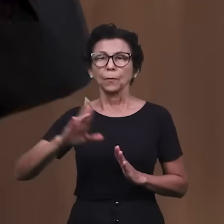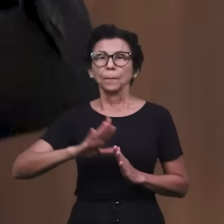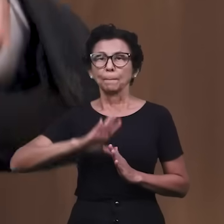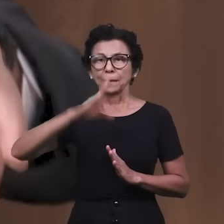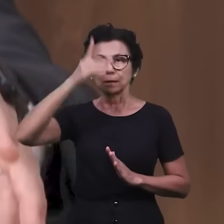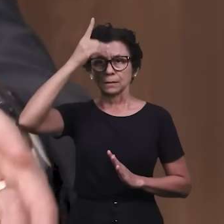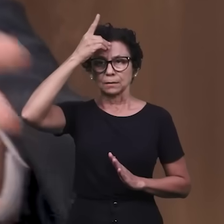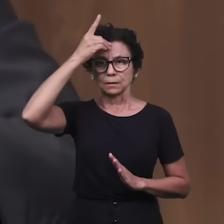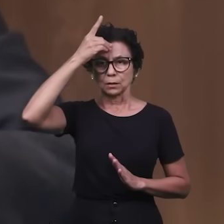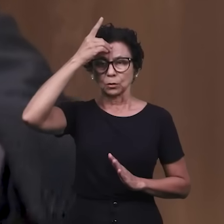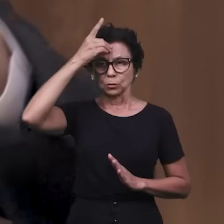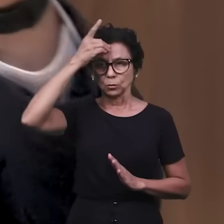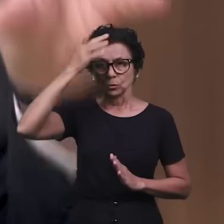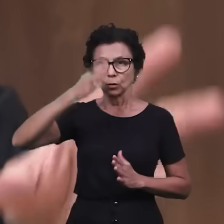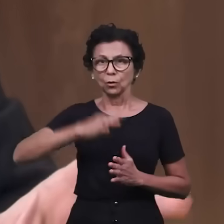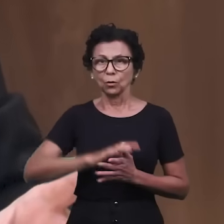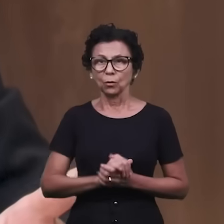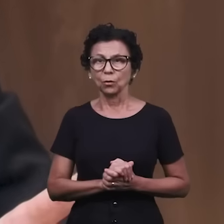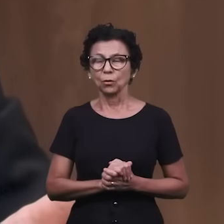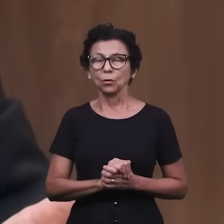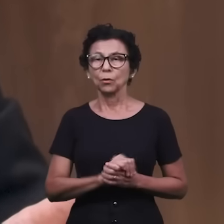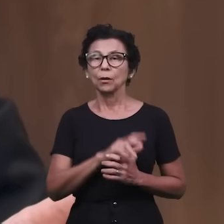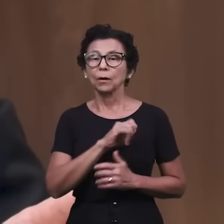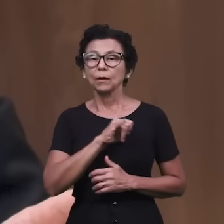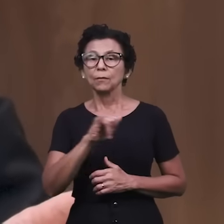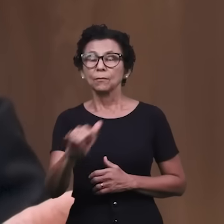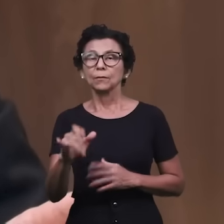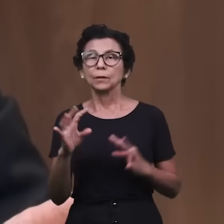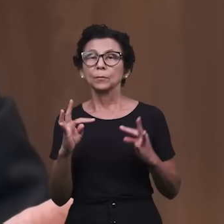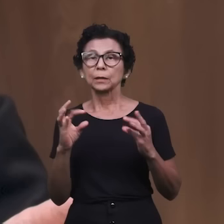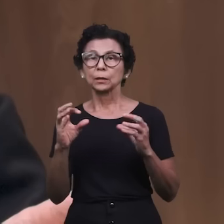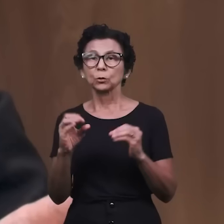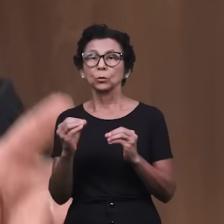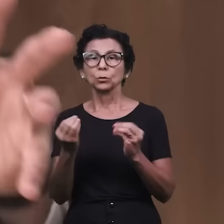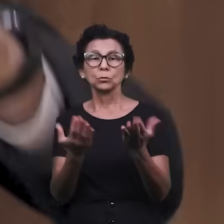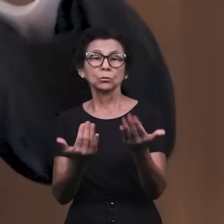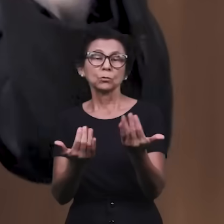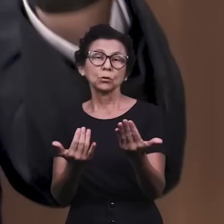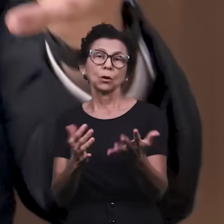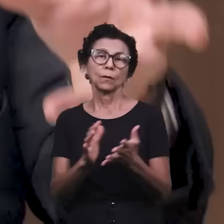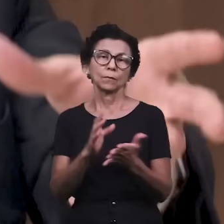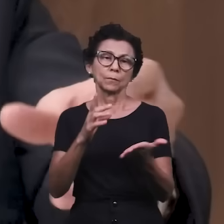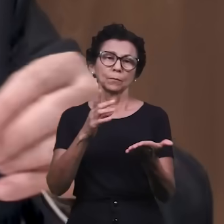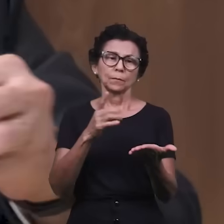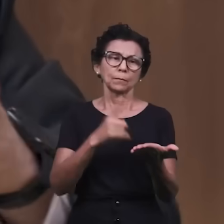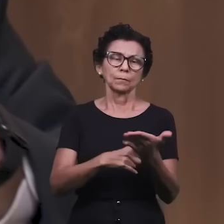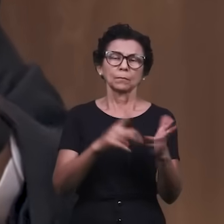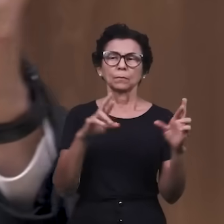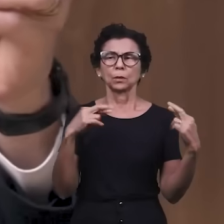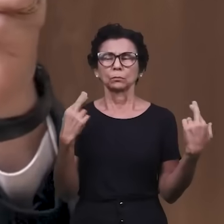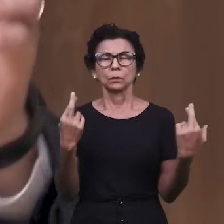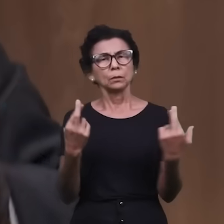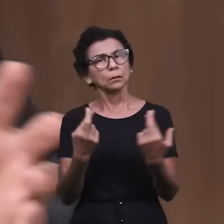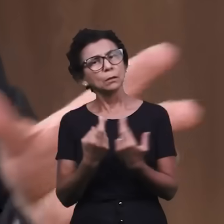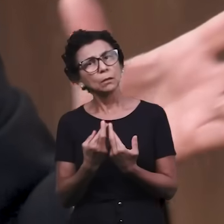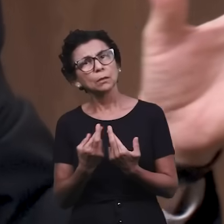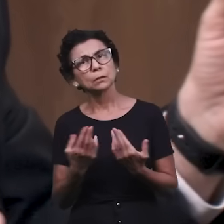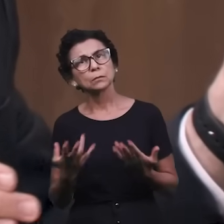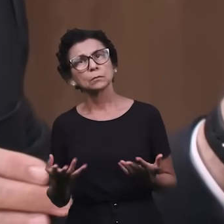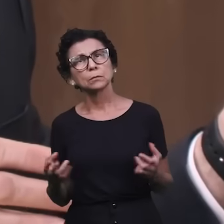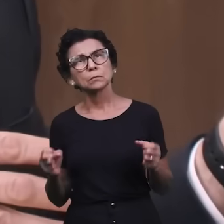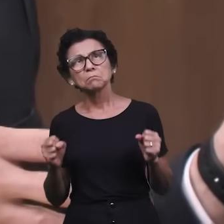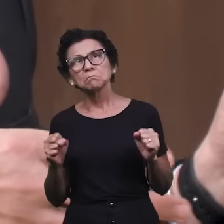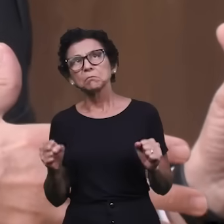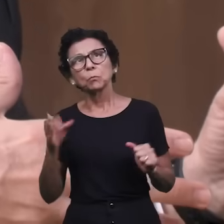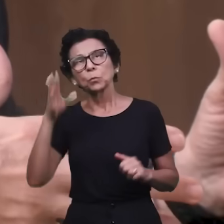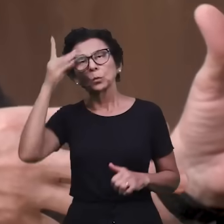trabalhar esse dom com todos os demais jovens da igreja. Claro. Vamos marcar uma reunião, etc. Então, pode